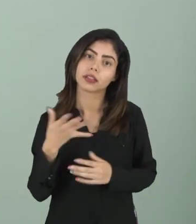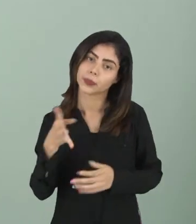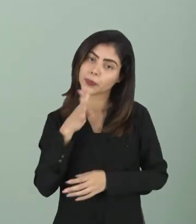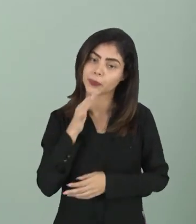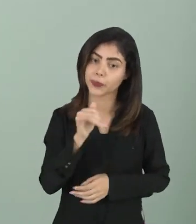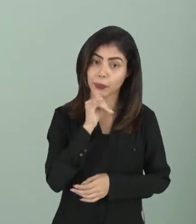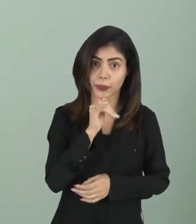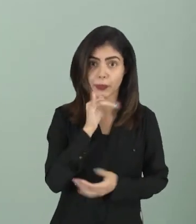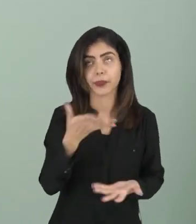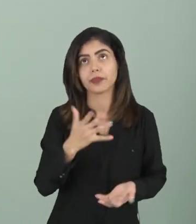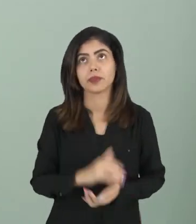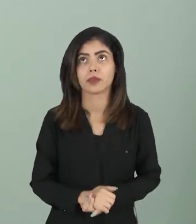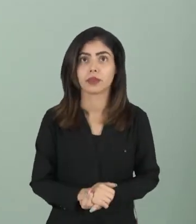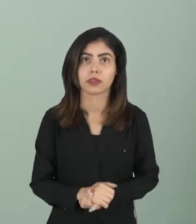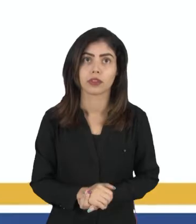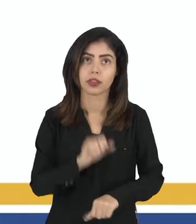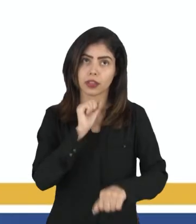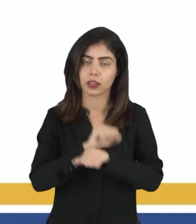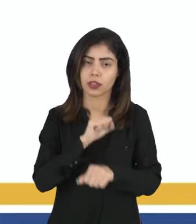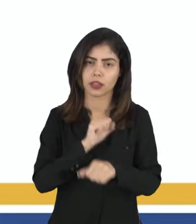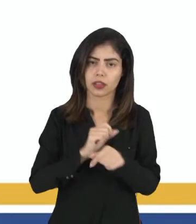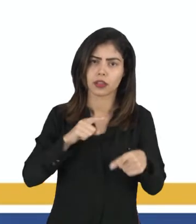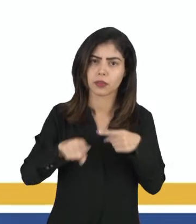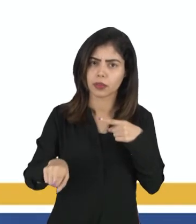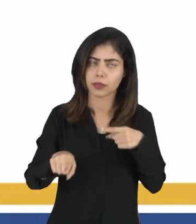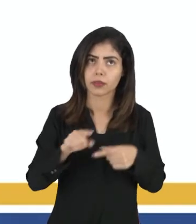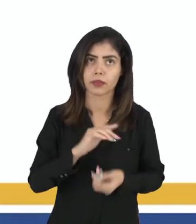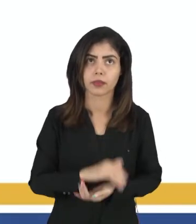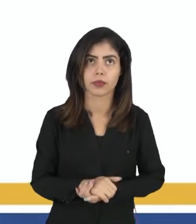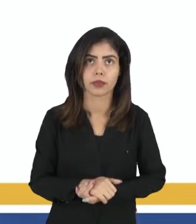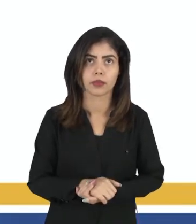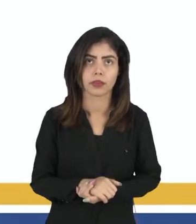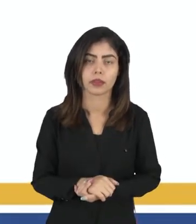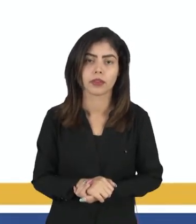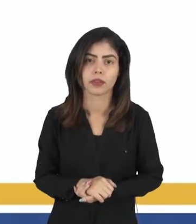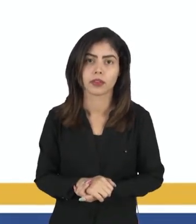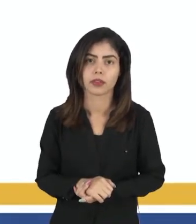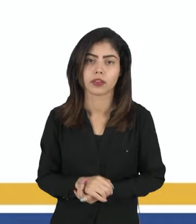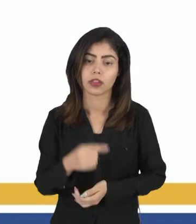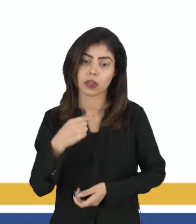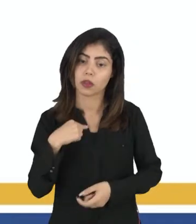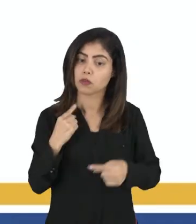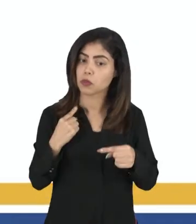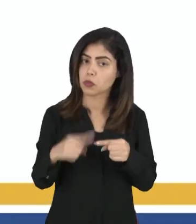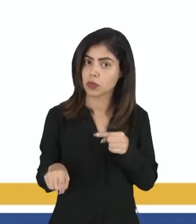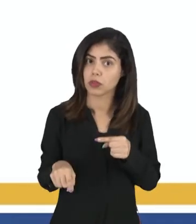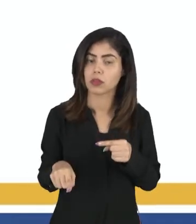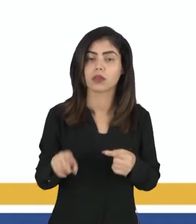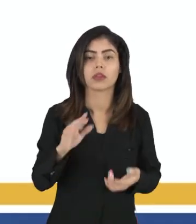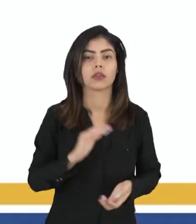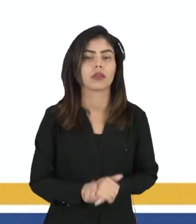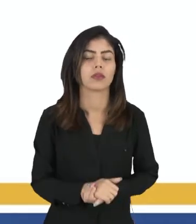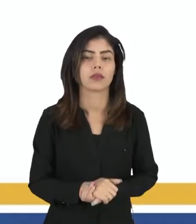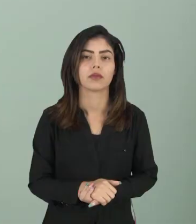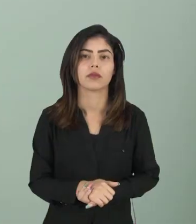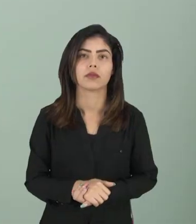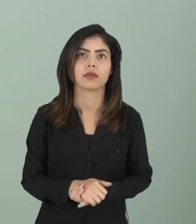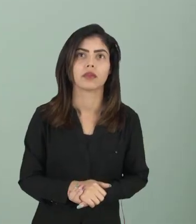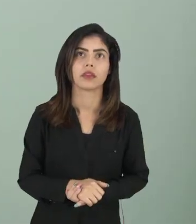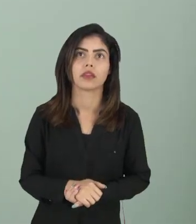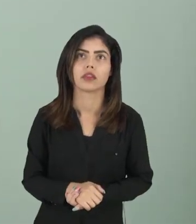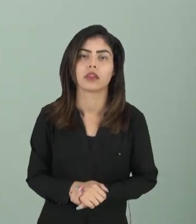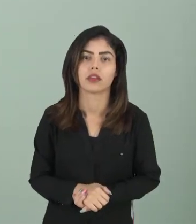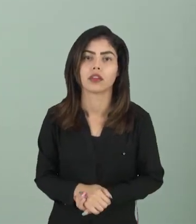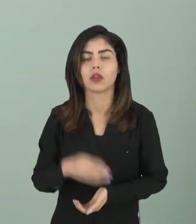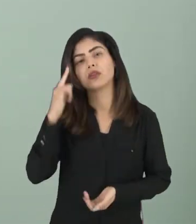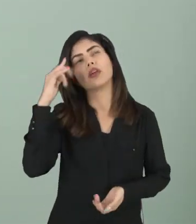por exemplo, ó, espero que proíbam. Eu espero que seja proibido. Eu